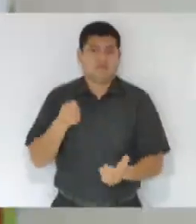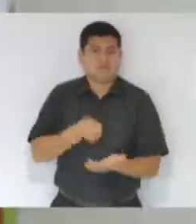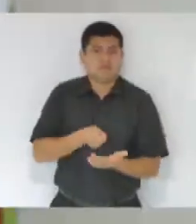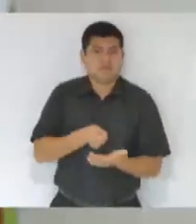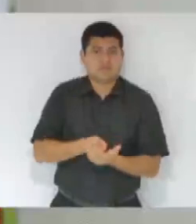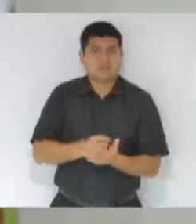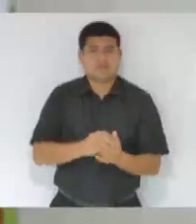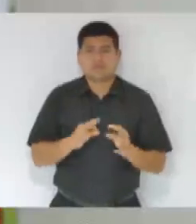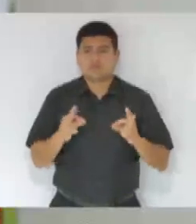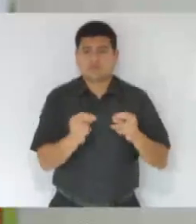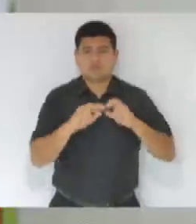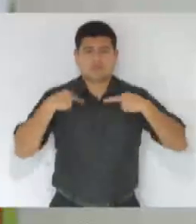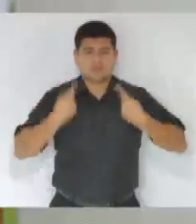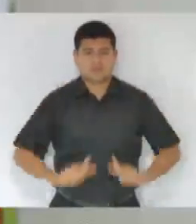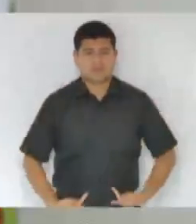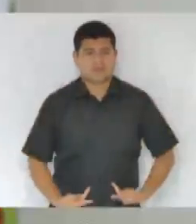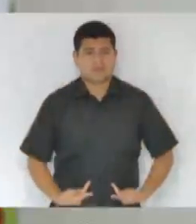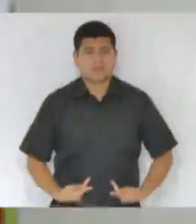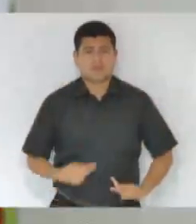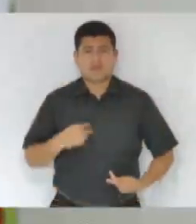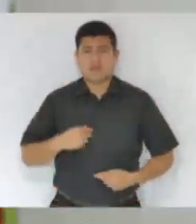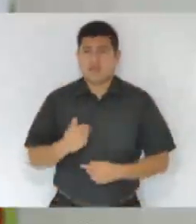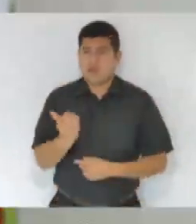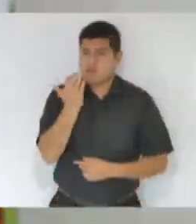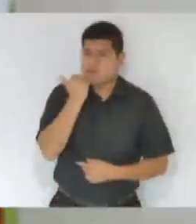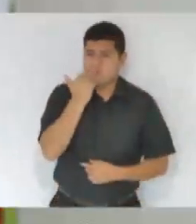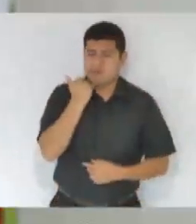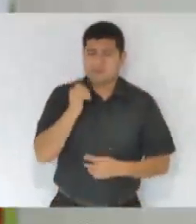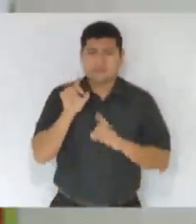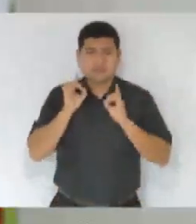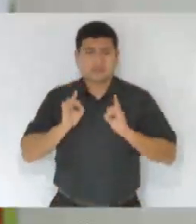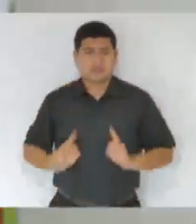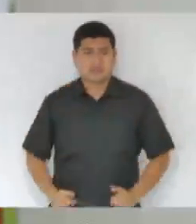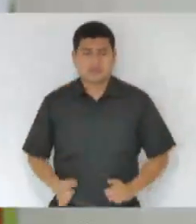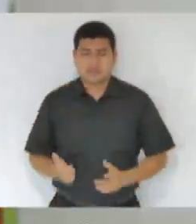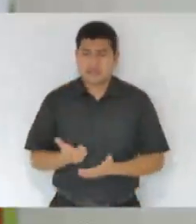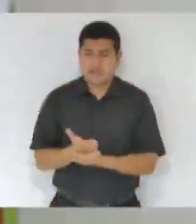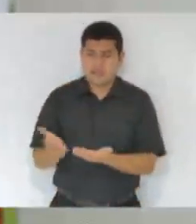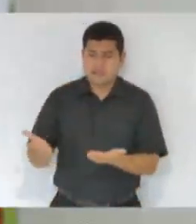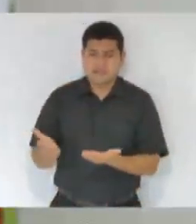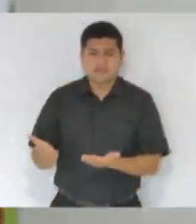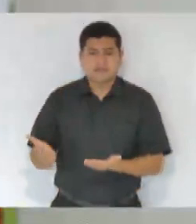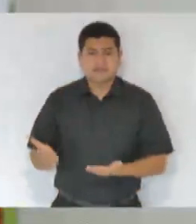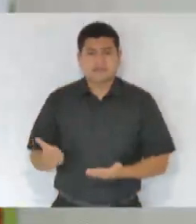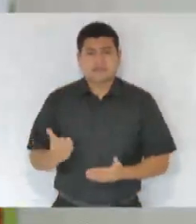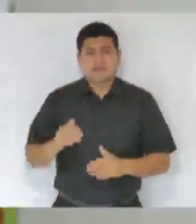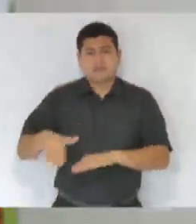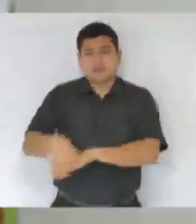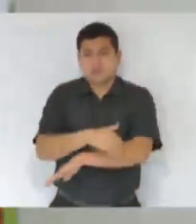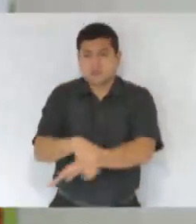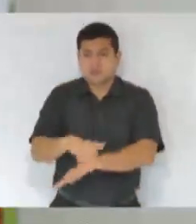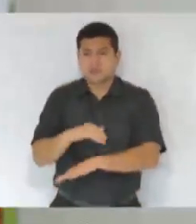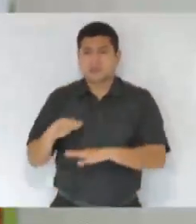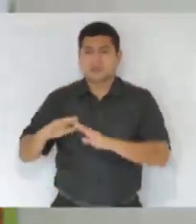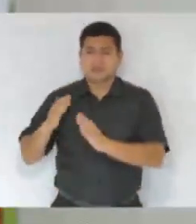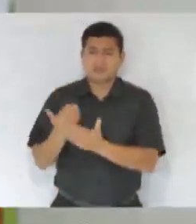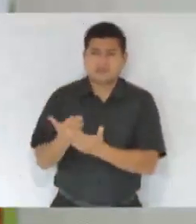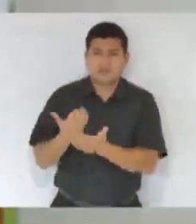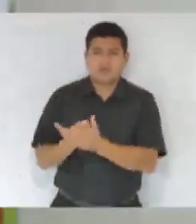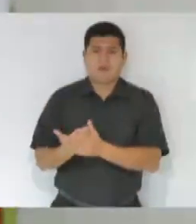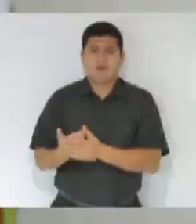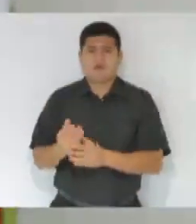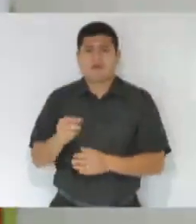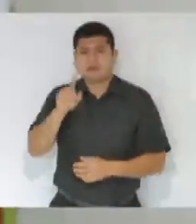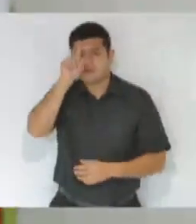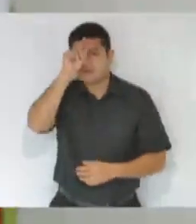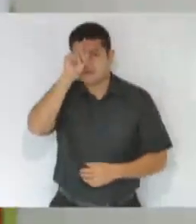humanos. O alimento, a dignidade nas escolas, nas ruas, nos hospitais, o ar que respiramos, a água que